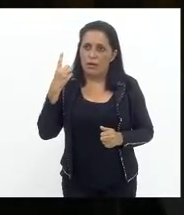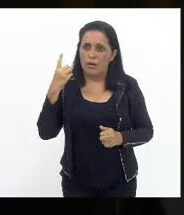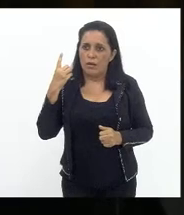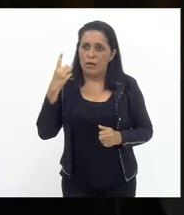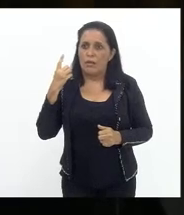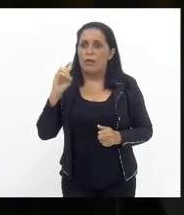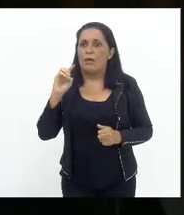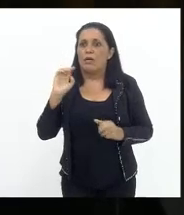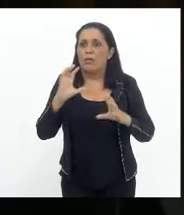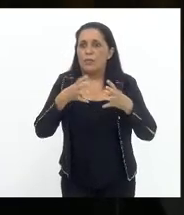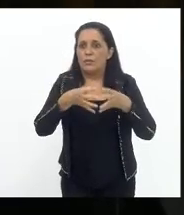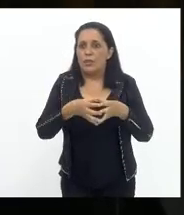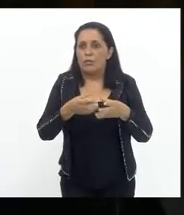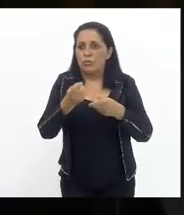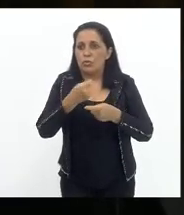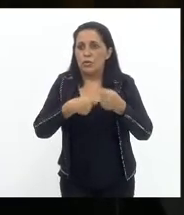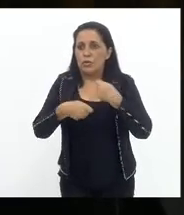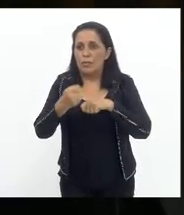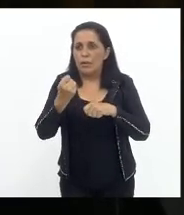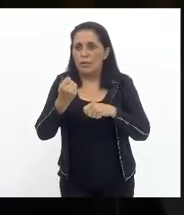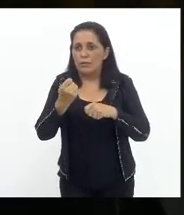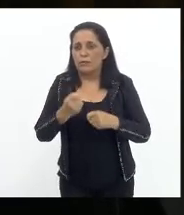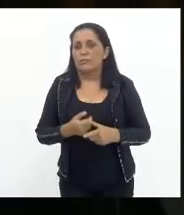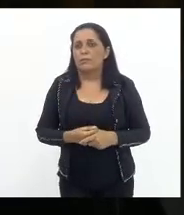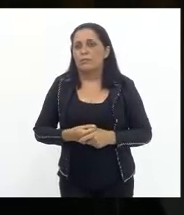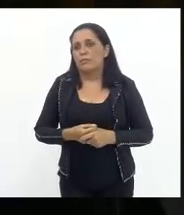e o mais